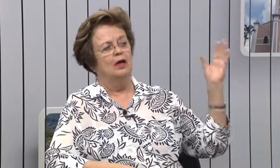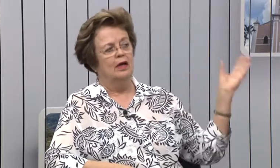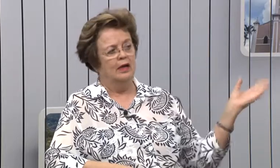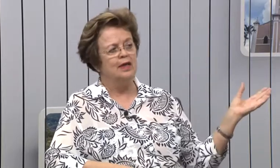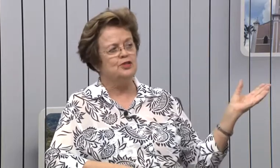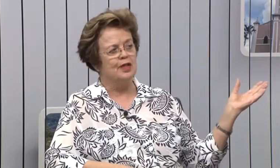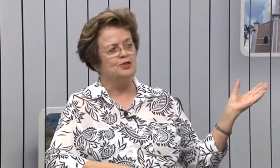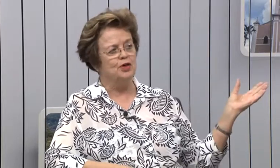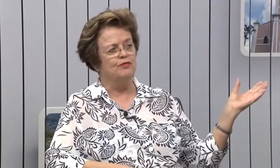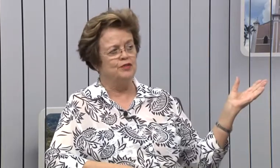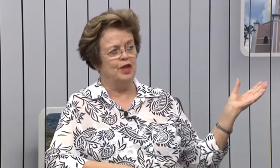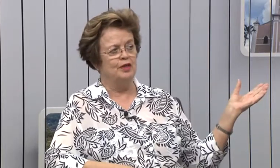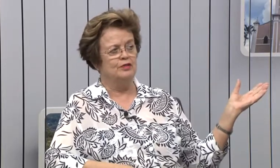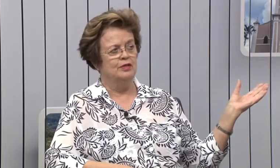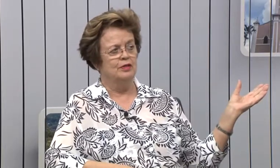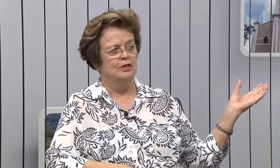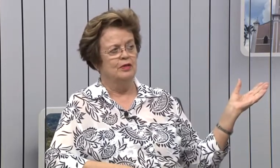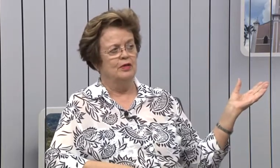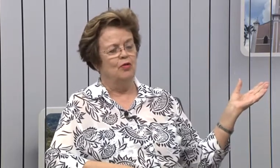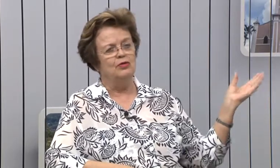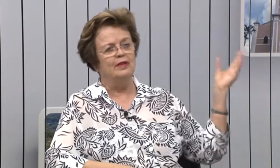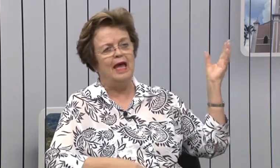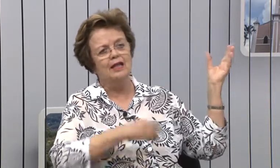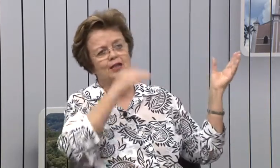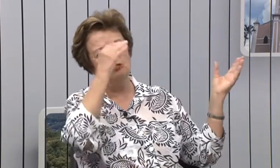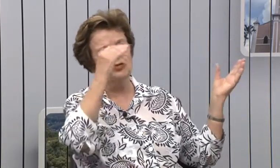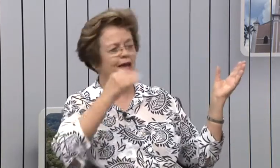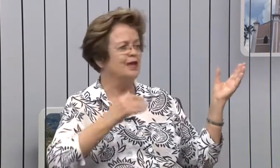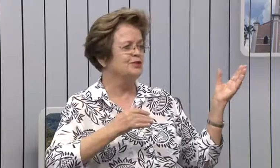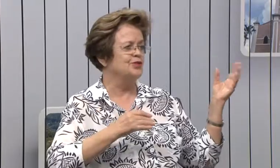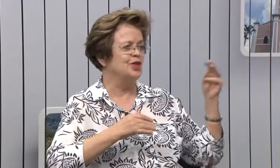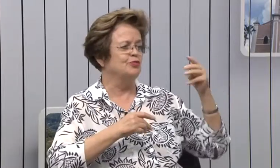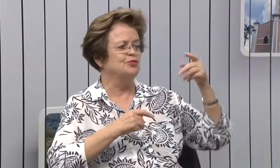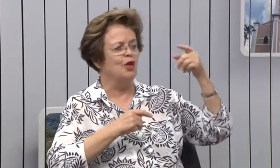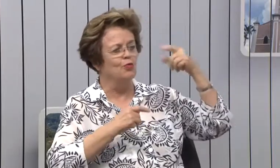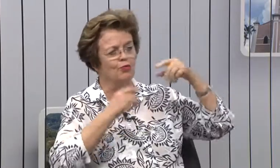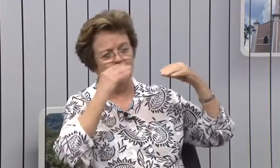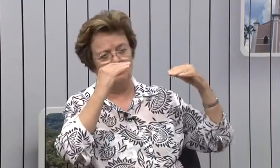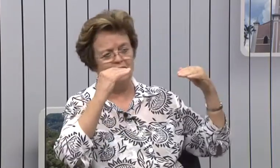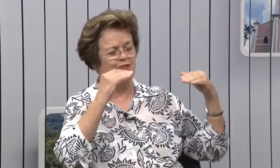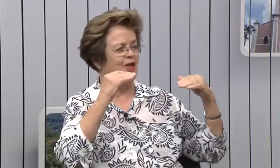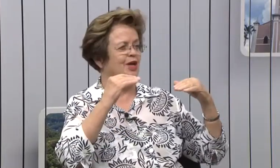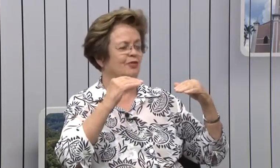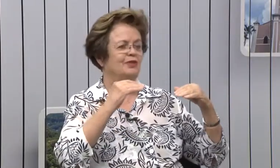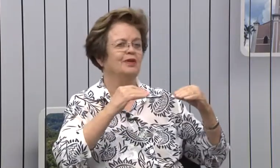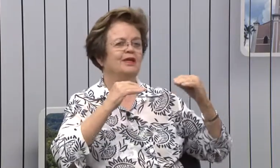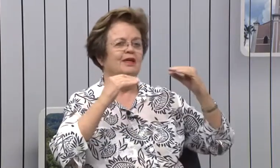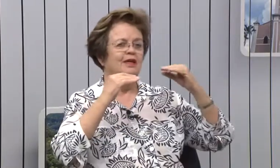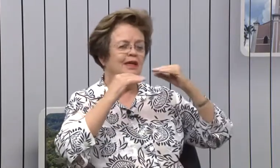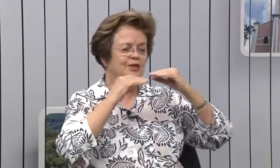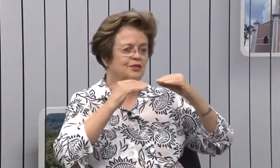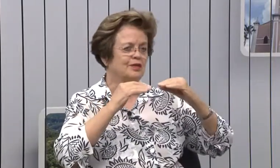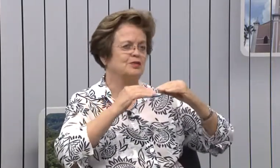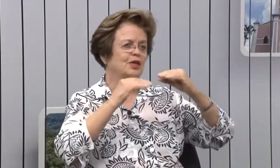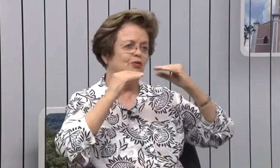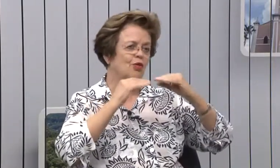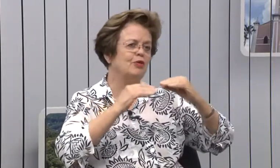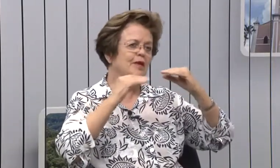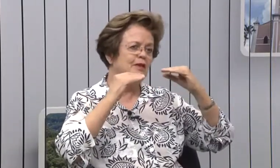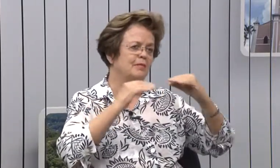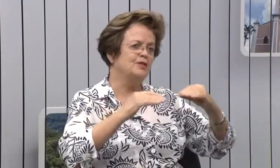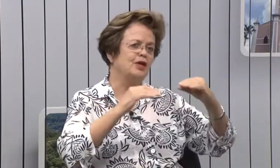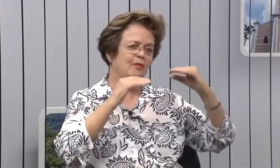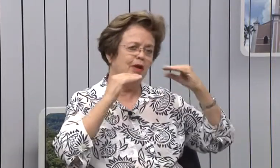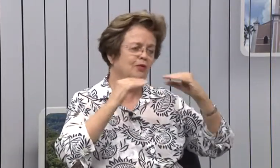retirar a legislação vigente, onde dentro dos requisitos tem um, que é o terceiro, que diz assim,